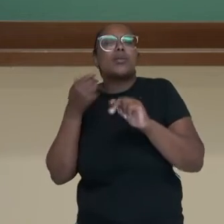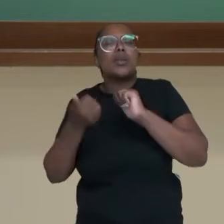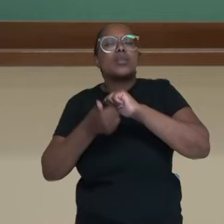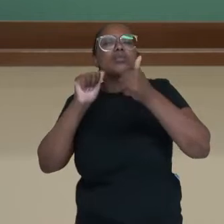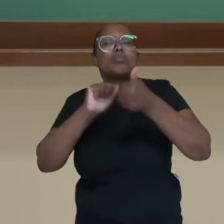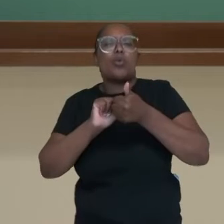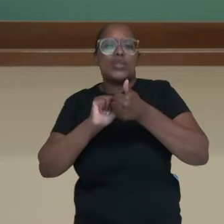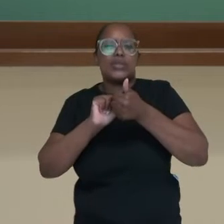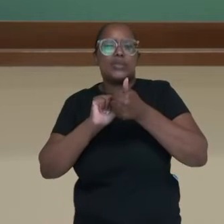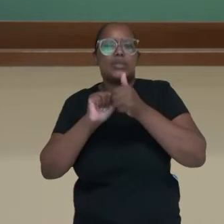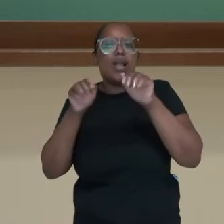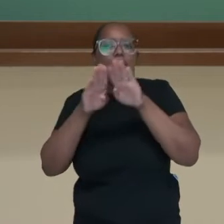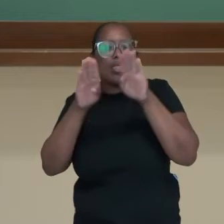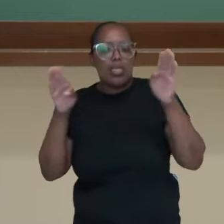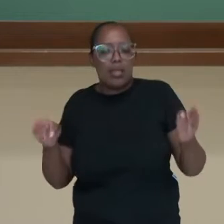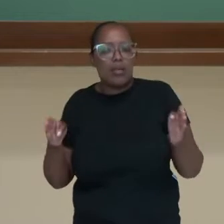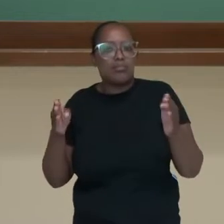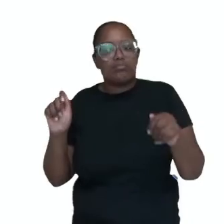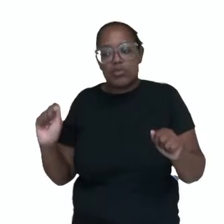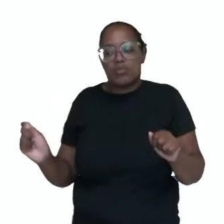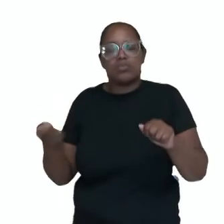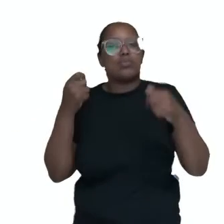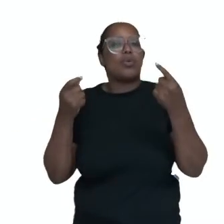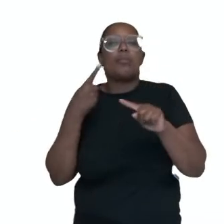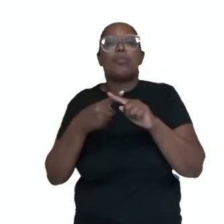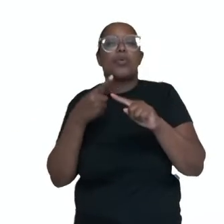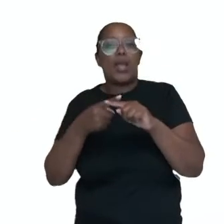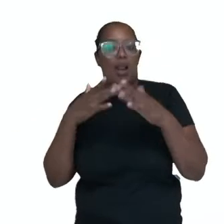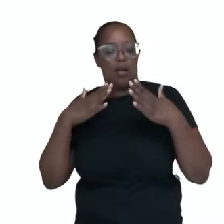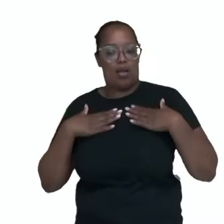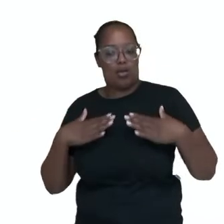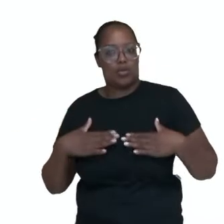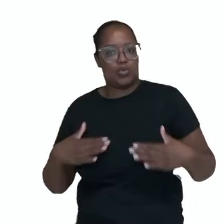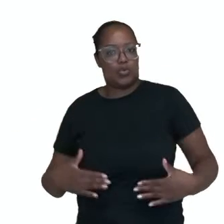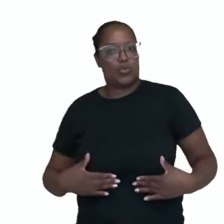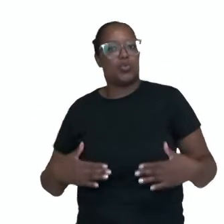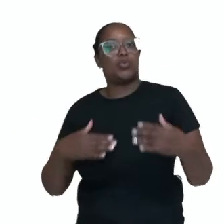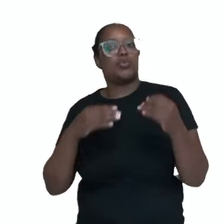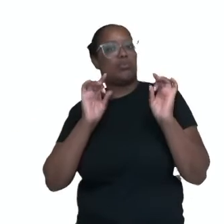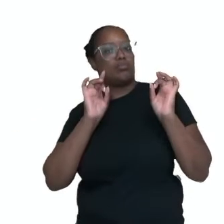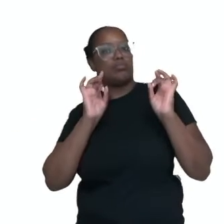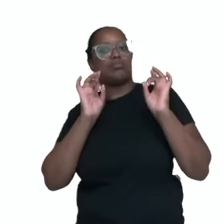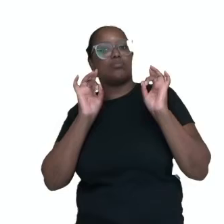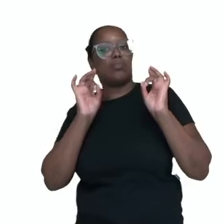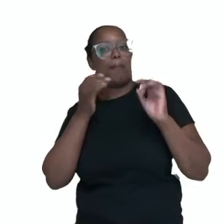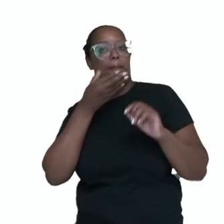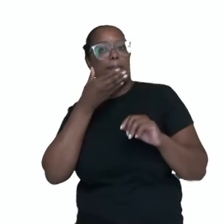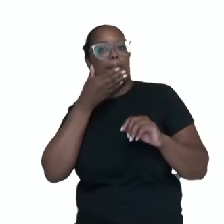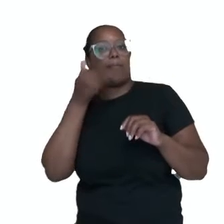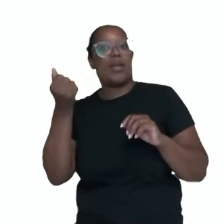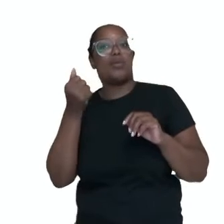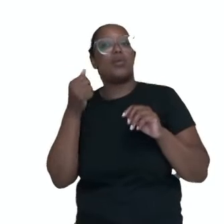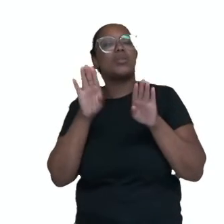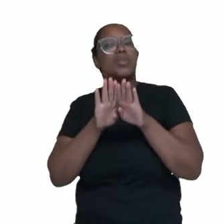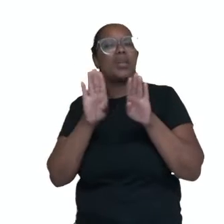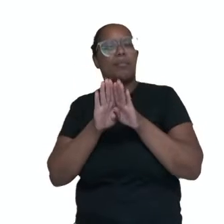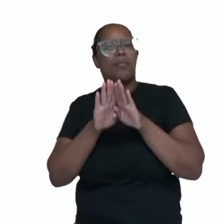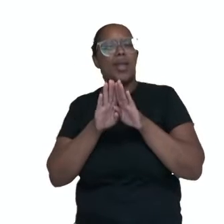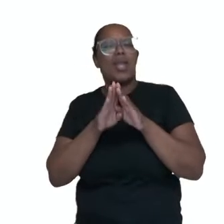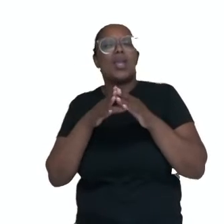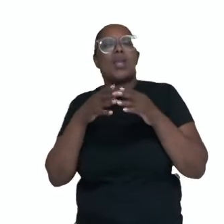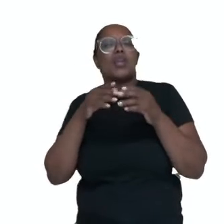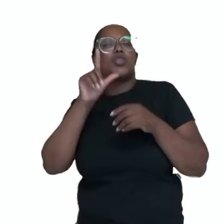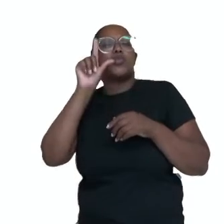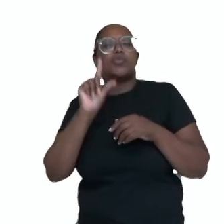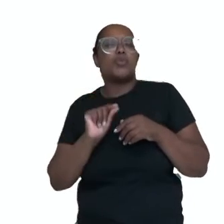os reflexos, o equilíbrio, estimula várias partes do corpo, desenvolve a resistência e a força, facilita a queima calórica